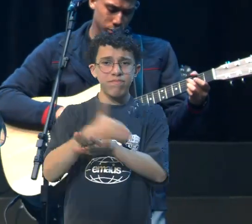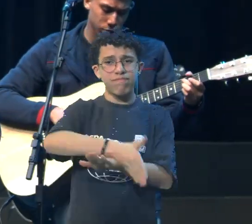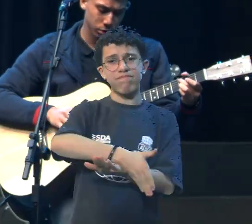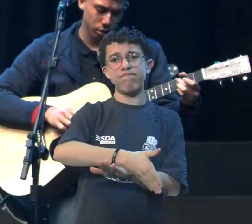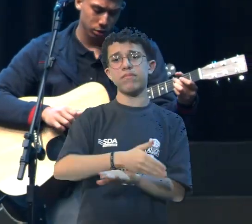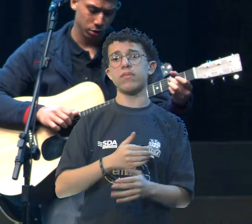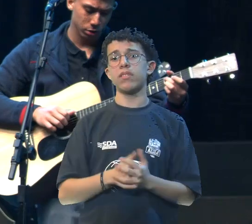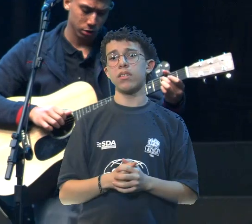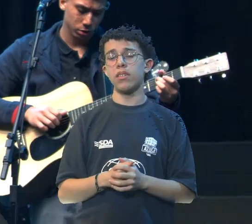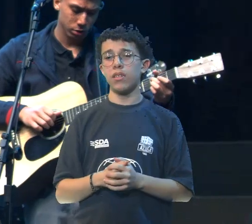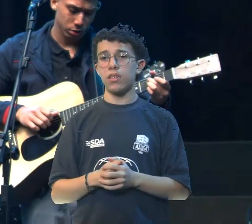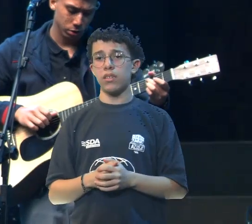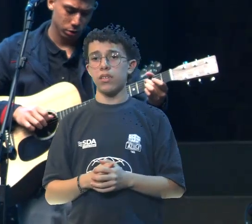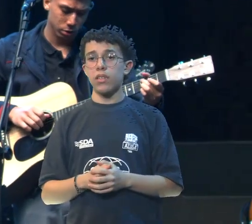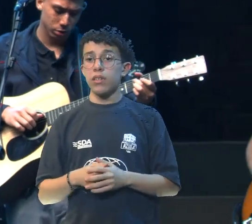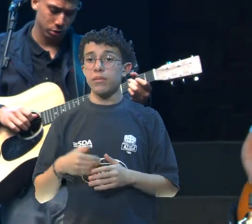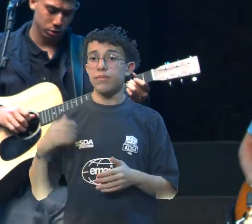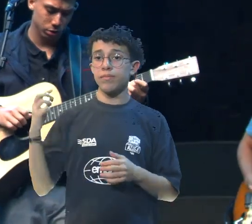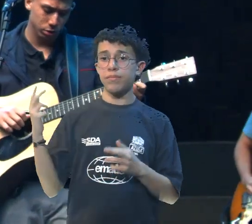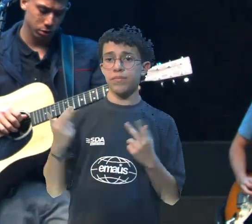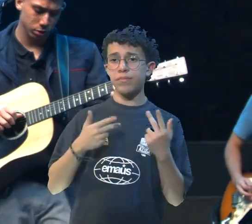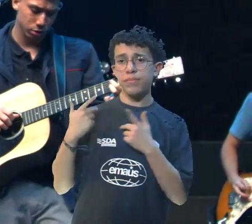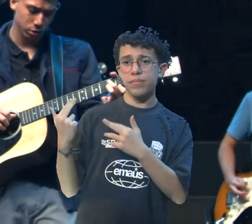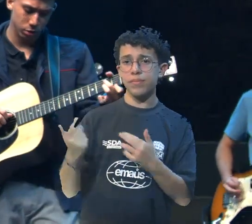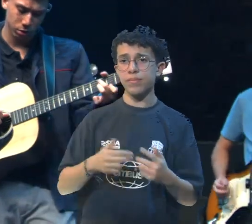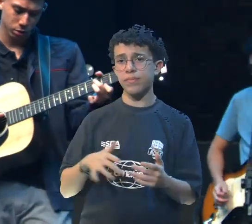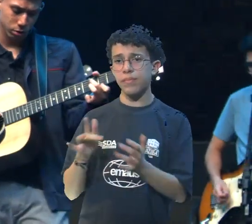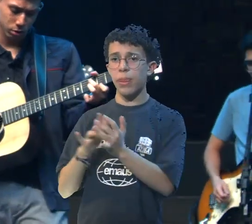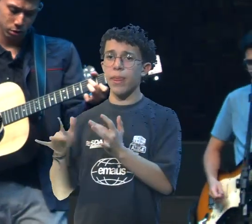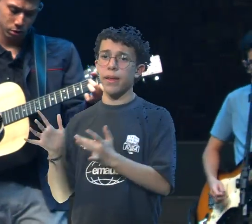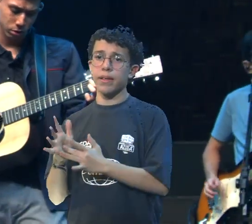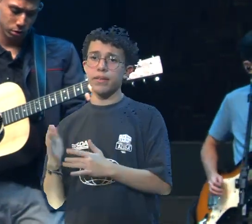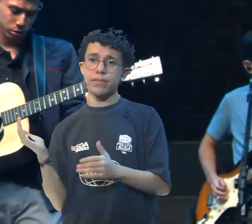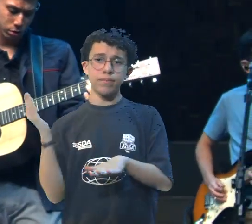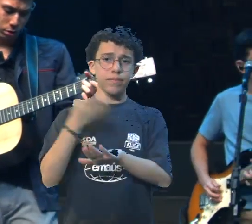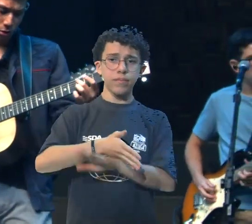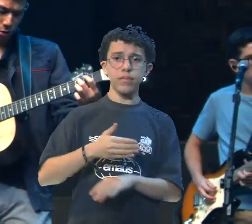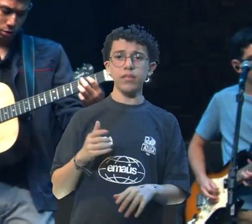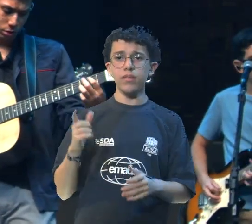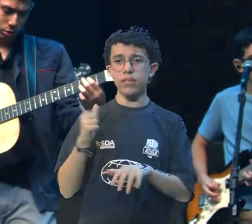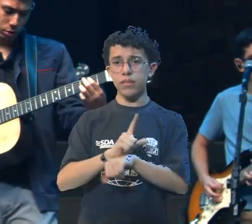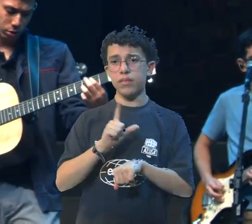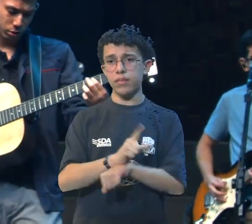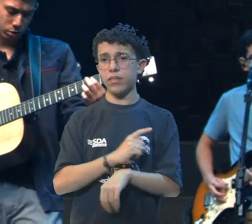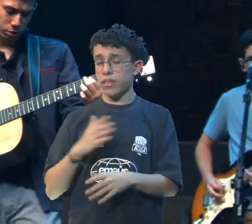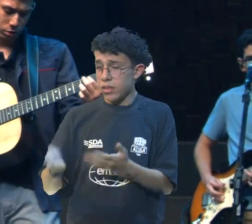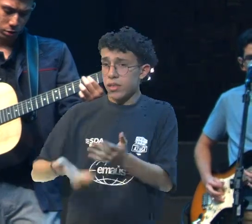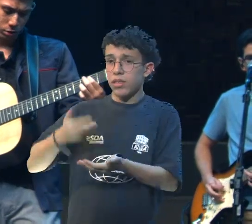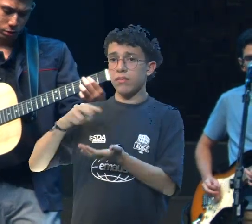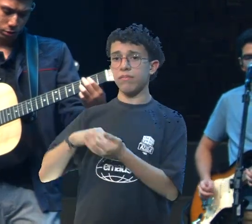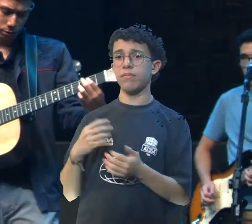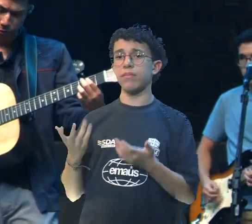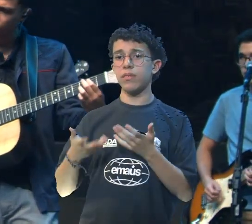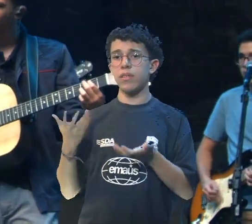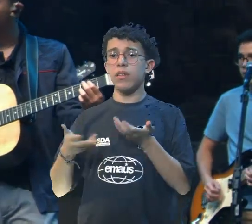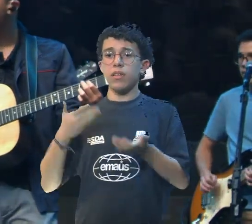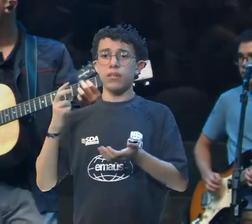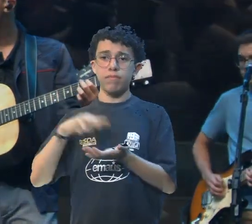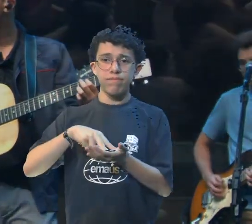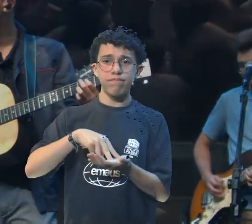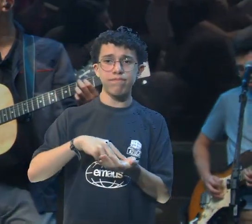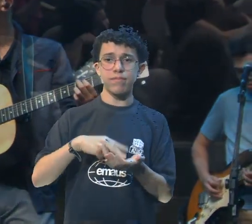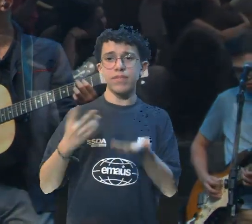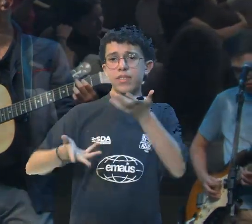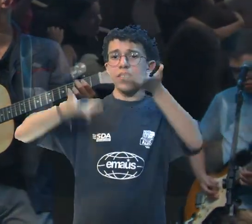assim como o Senhor entrou no sepulcro de Lázaro e disse: Lázaro, levanta. Hoje o Senhor está entrando